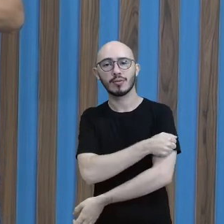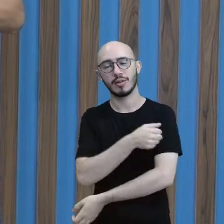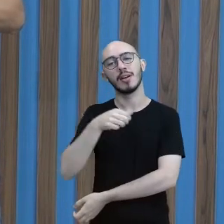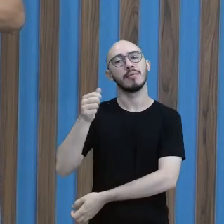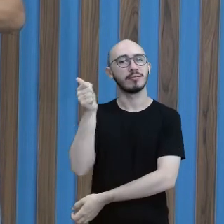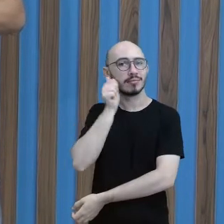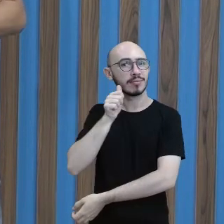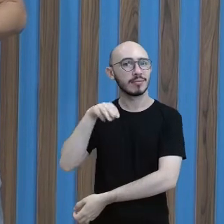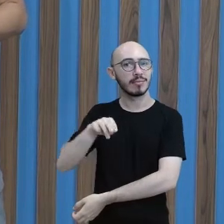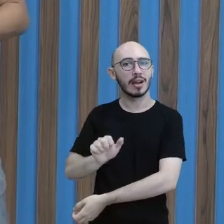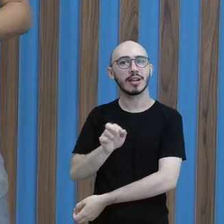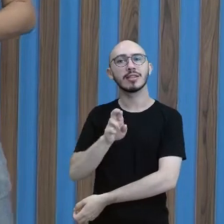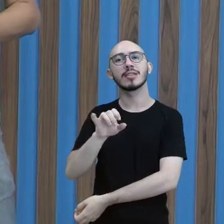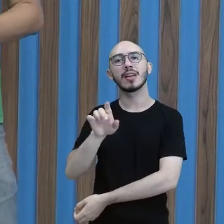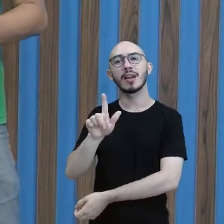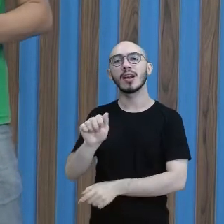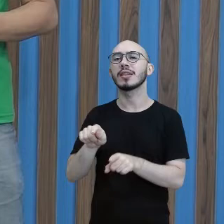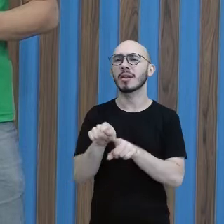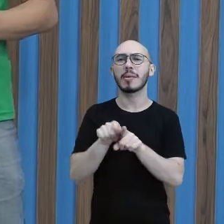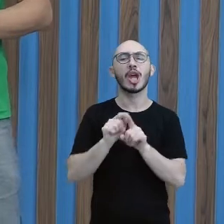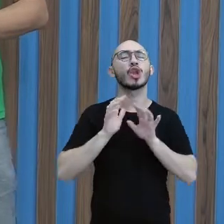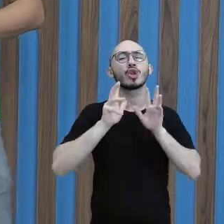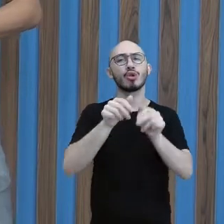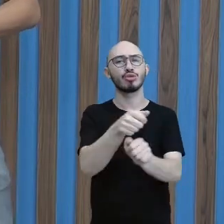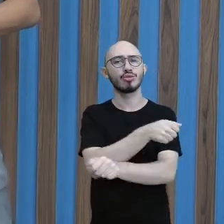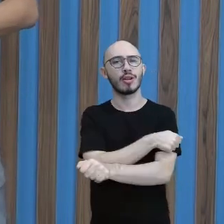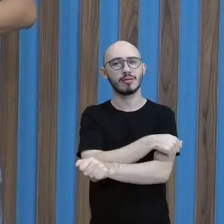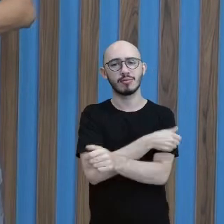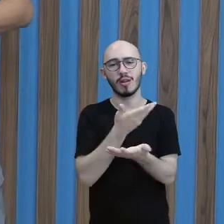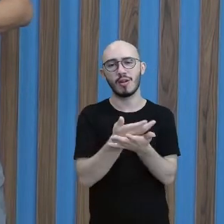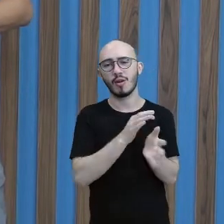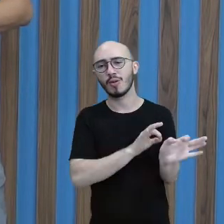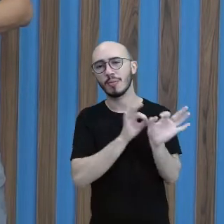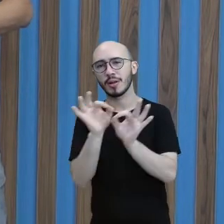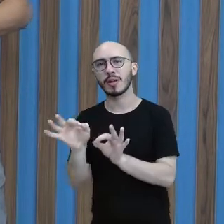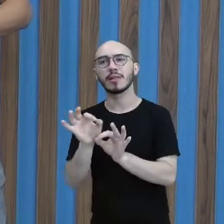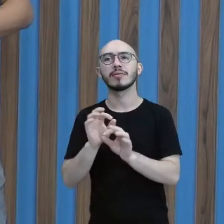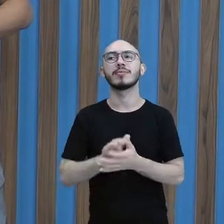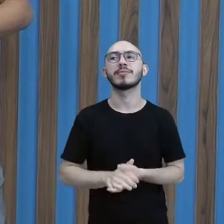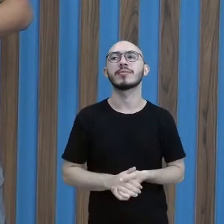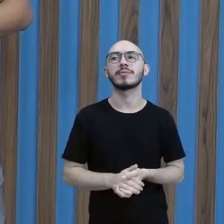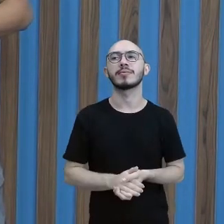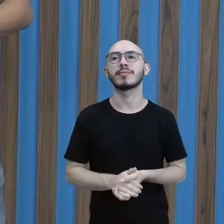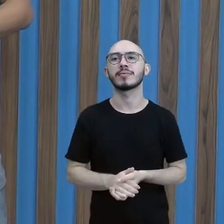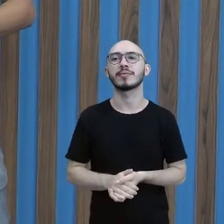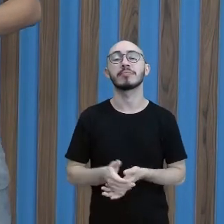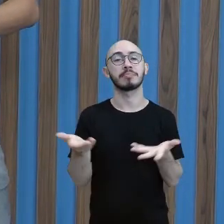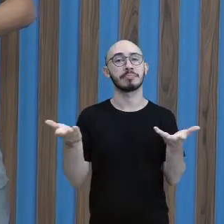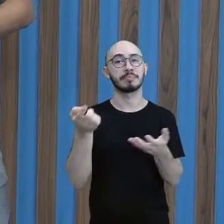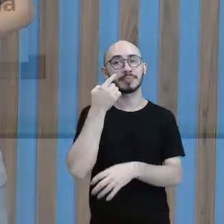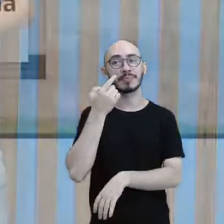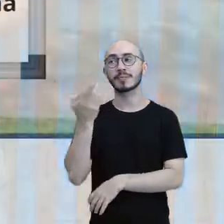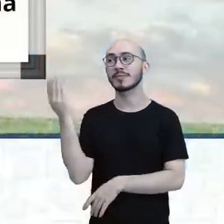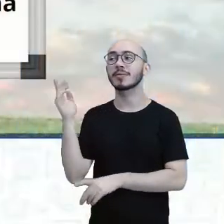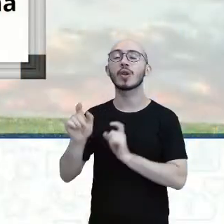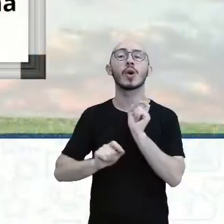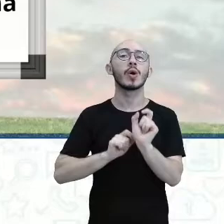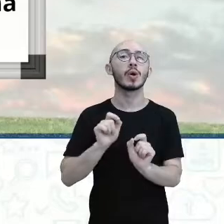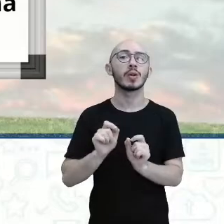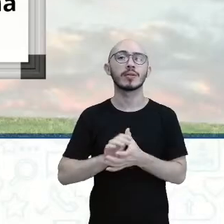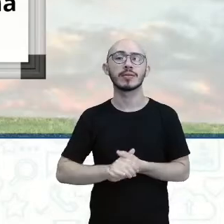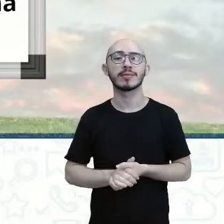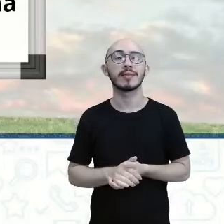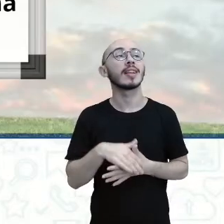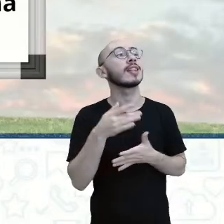estiverem acompanhando. É o seguinte, né? Falando sobre o meio ambiente, a gente... Deixa eu ver se eu consigo passar aqui. Opa, agora. Então...